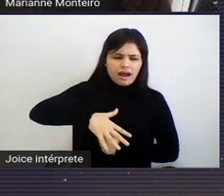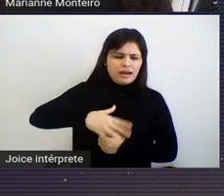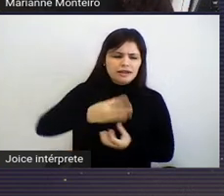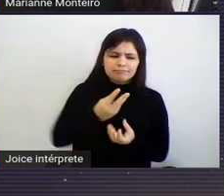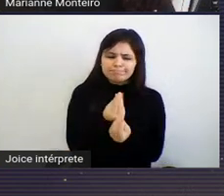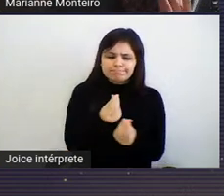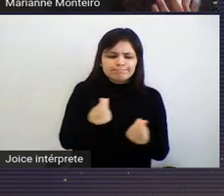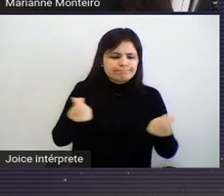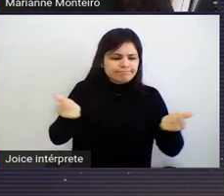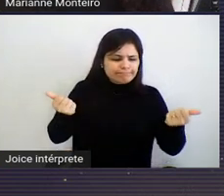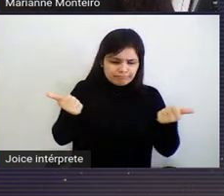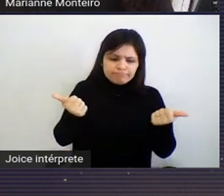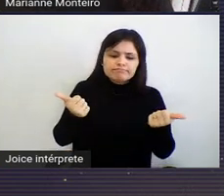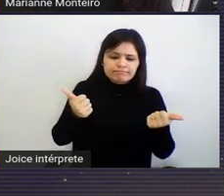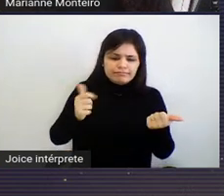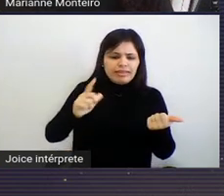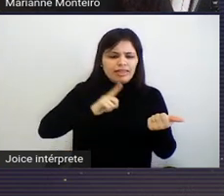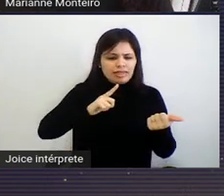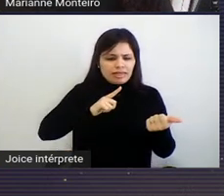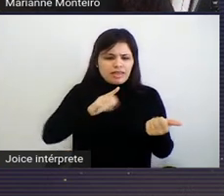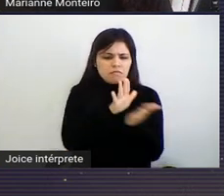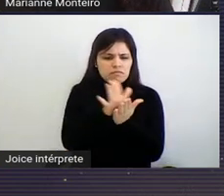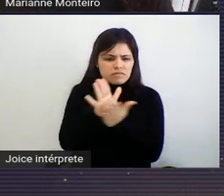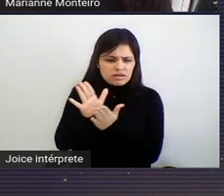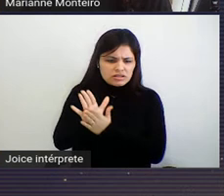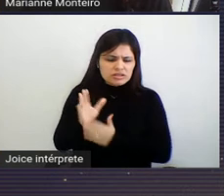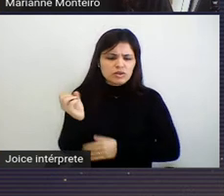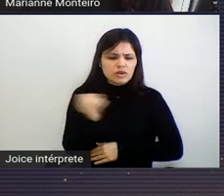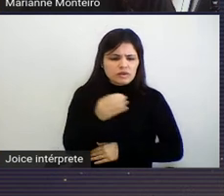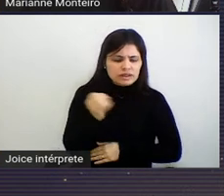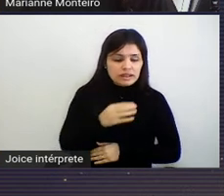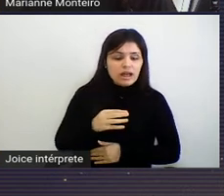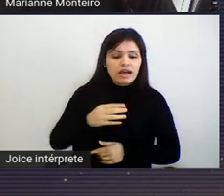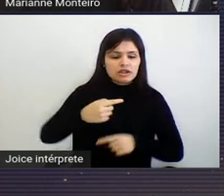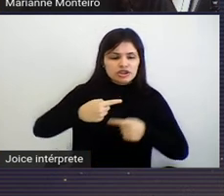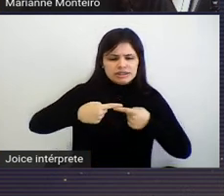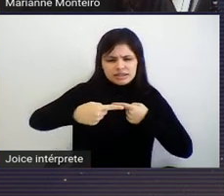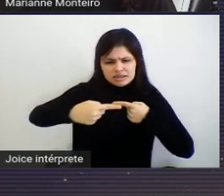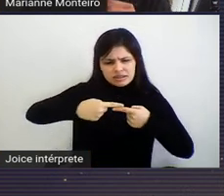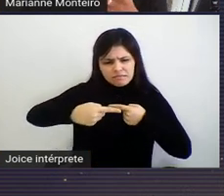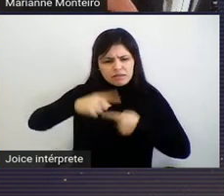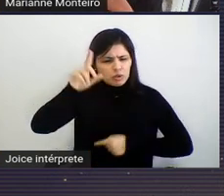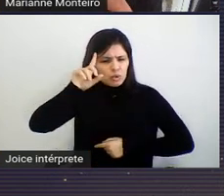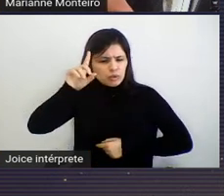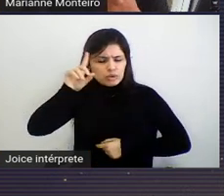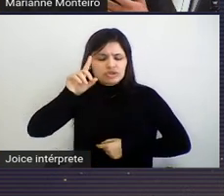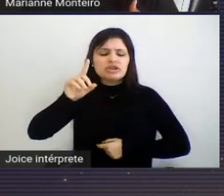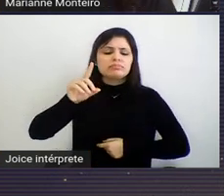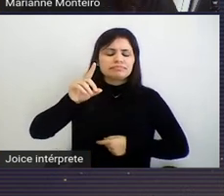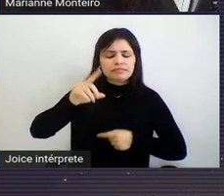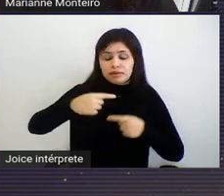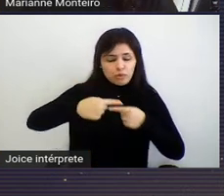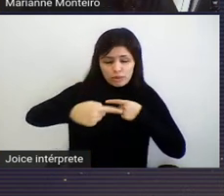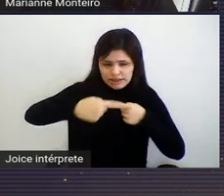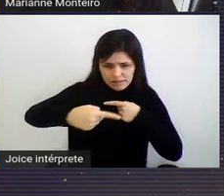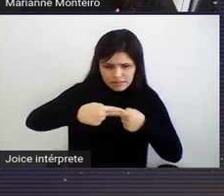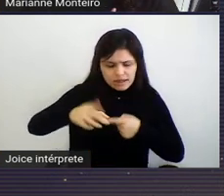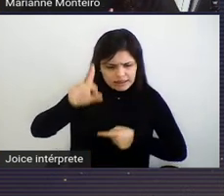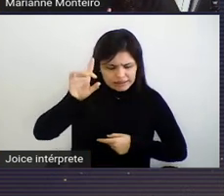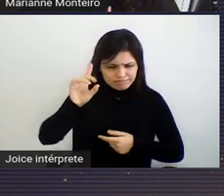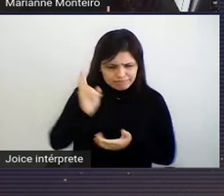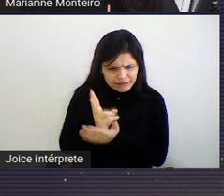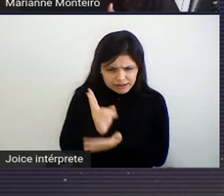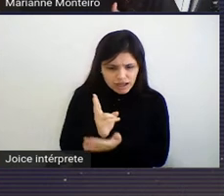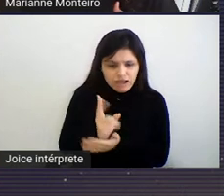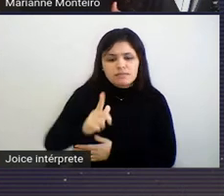papers, publicações e novidade a cada semana, se não dia. Então, é uma área um pouquinho difícil de acompanhar nesse